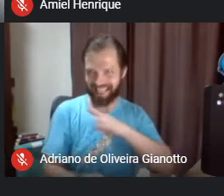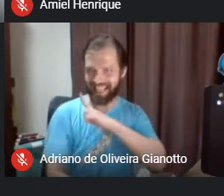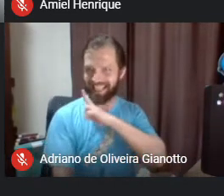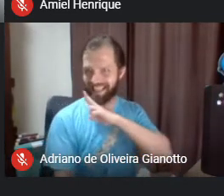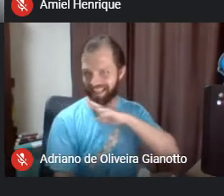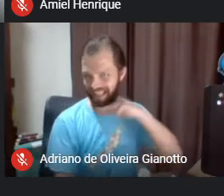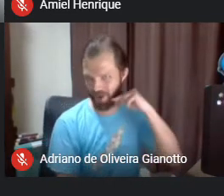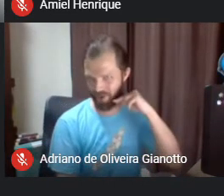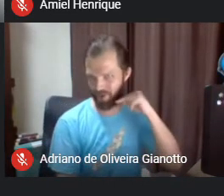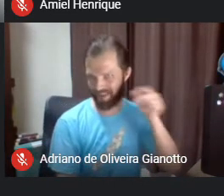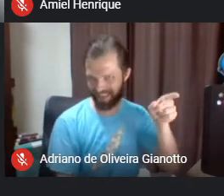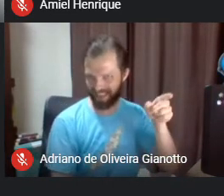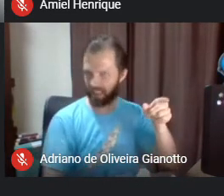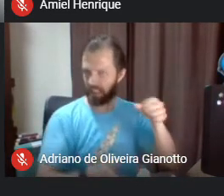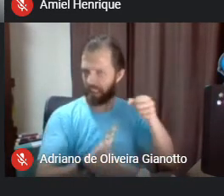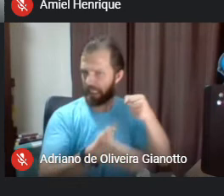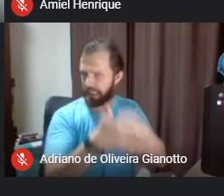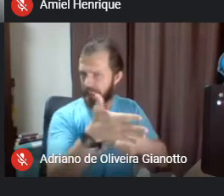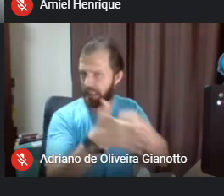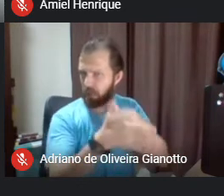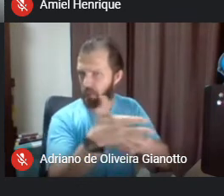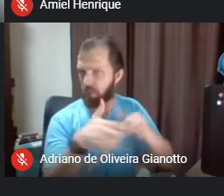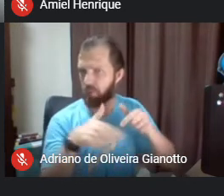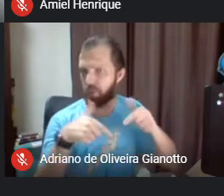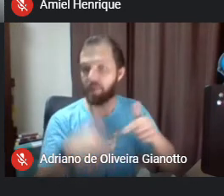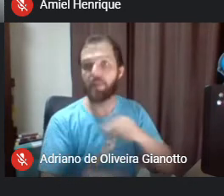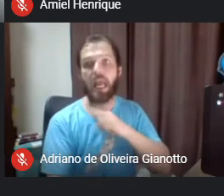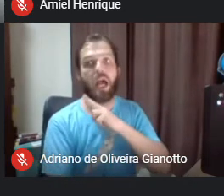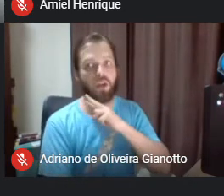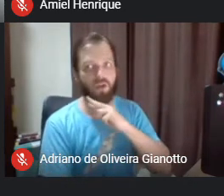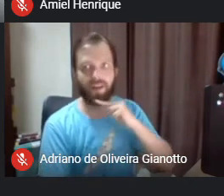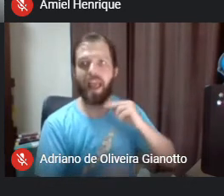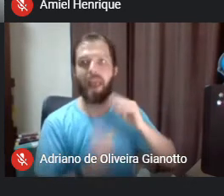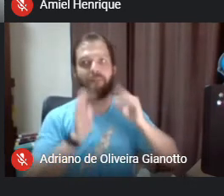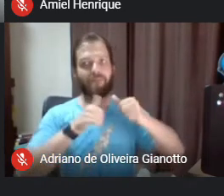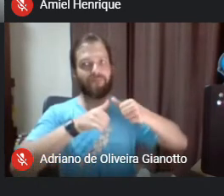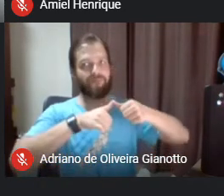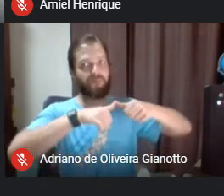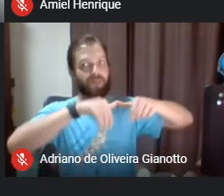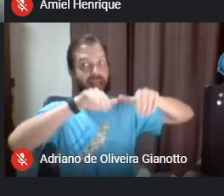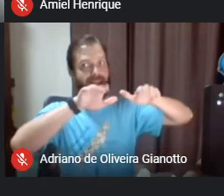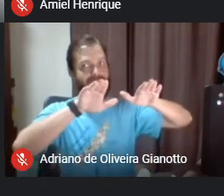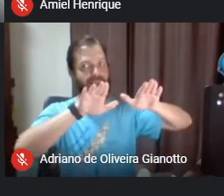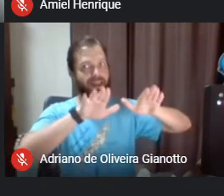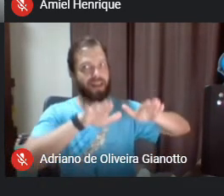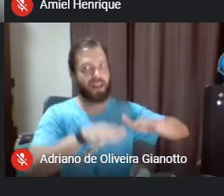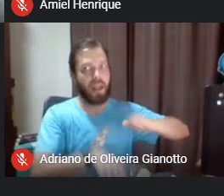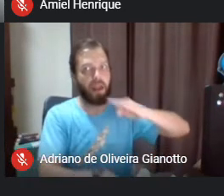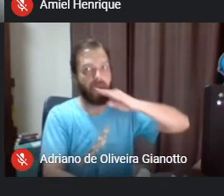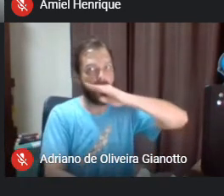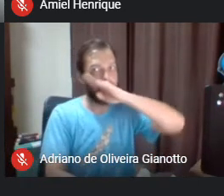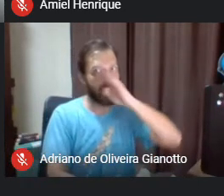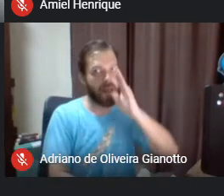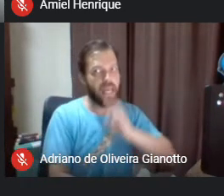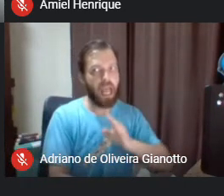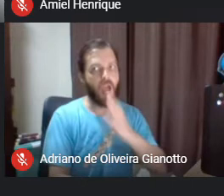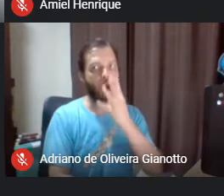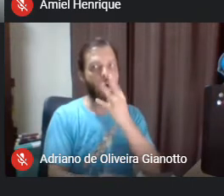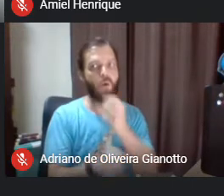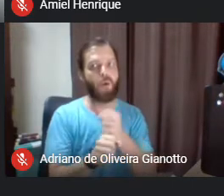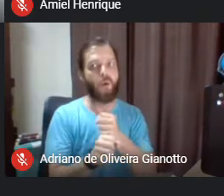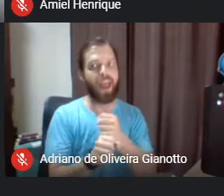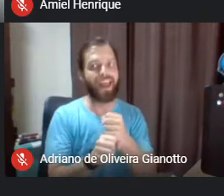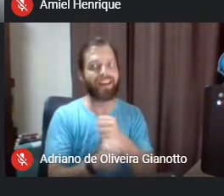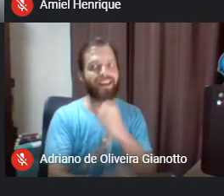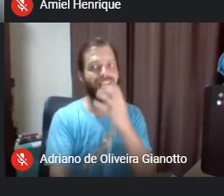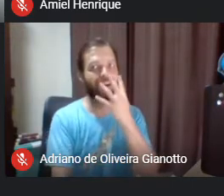Calma. Aí Rouet lutou muito, né, para essa construção,